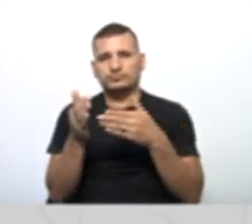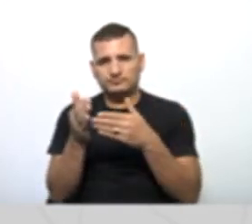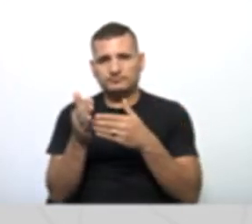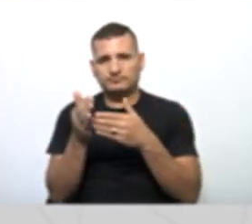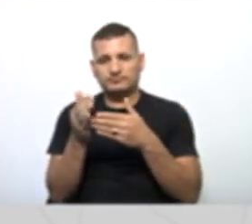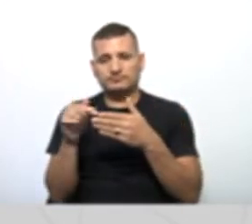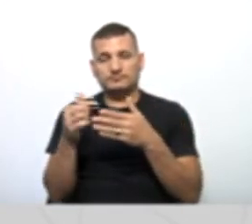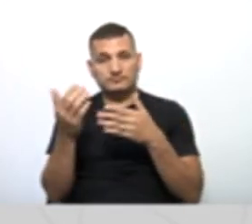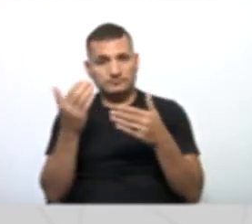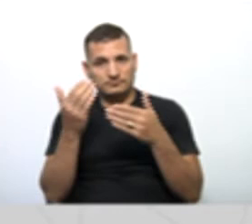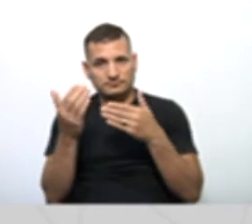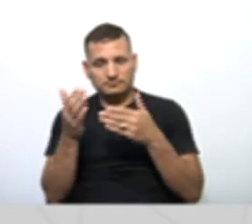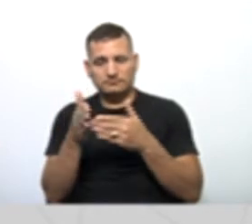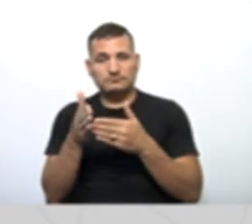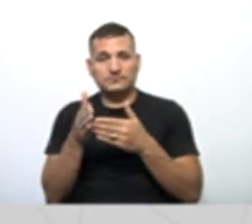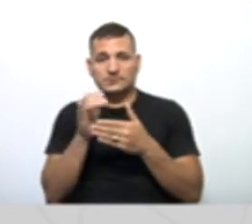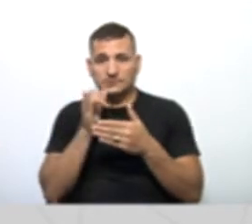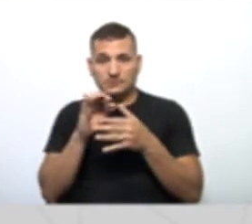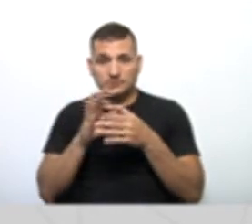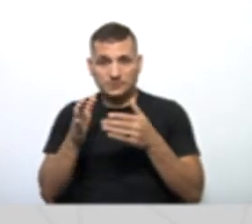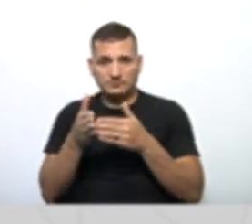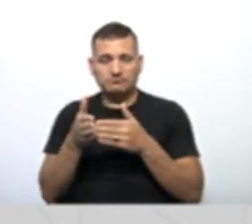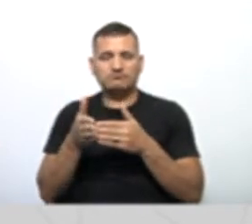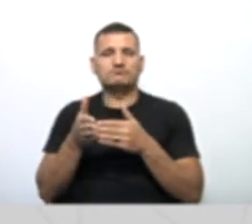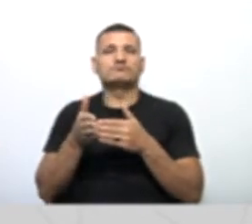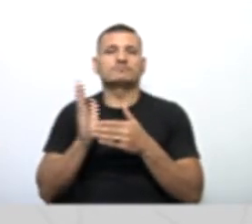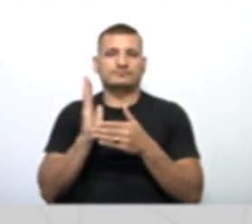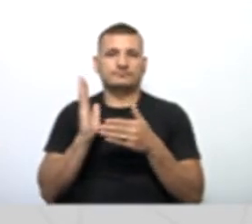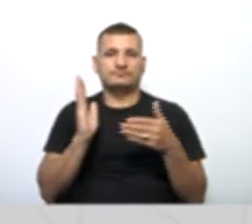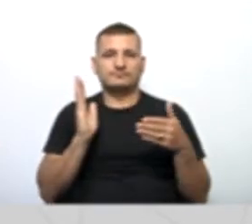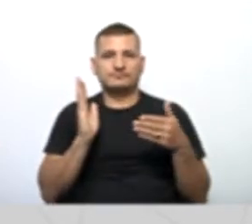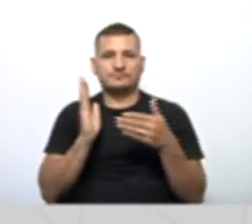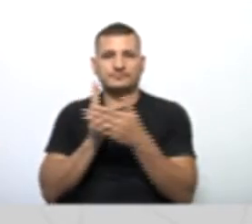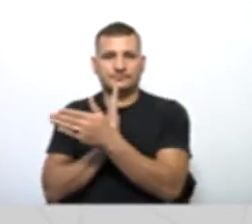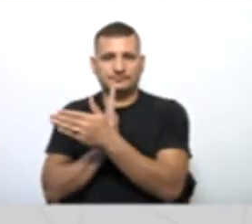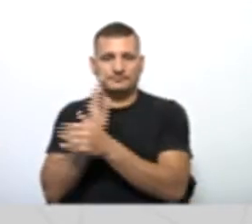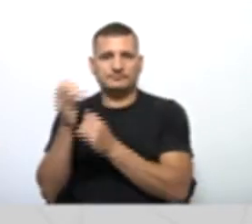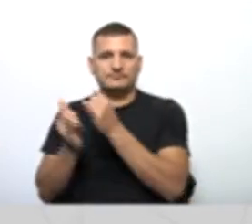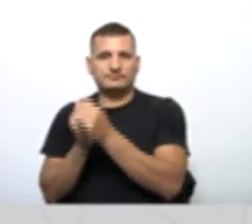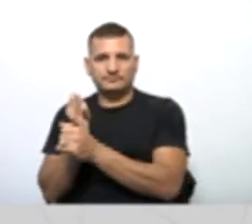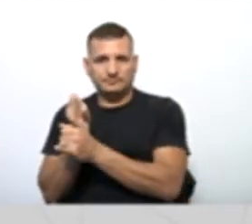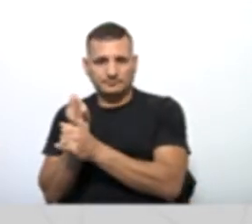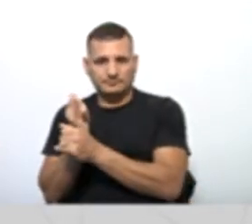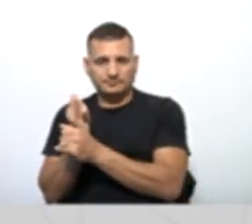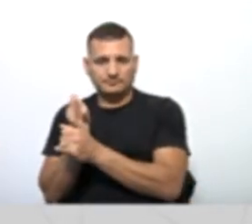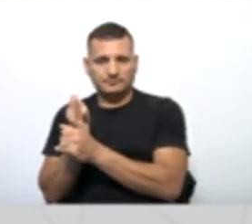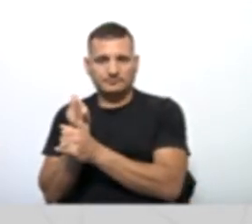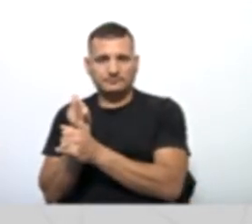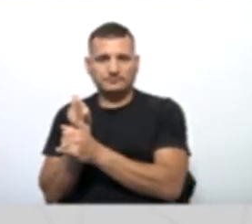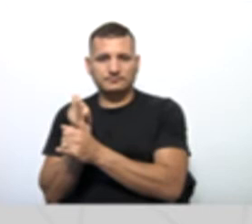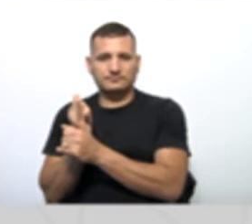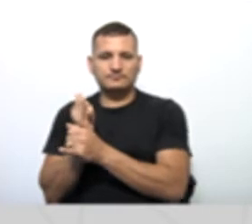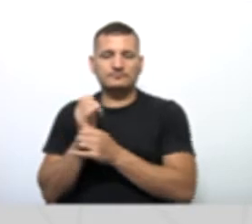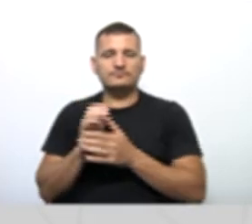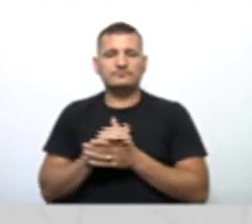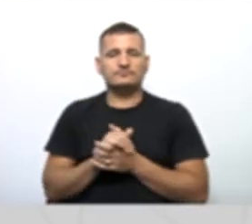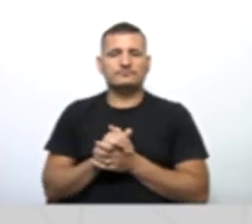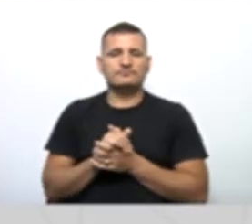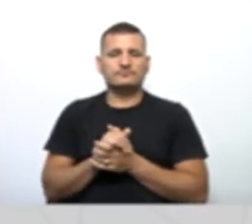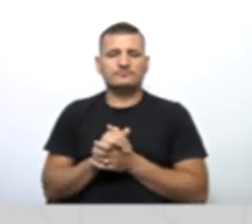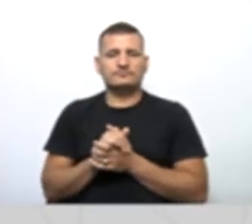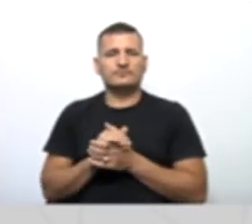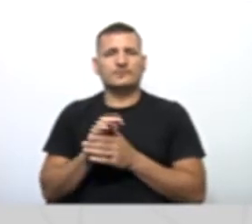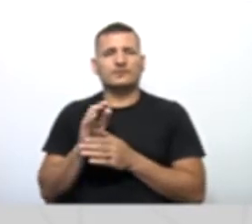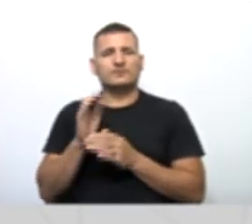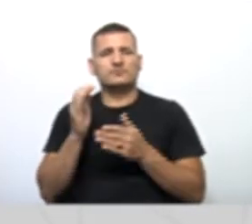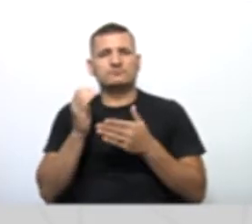ele libera essa passagem aí para a internet. Agora, digamos que a mesma comunicação quer